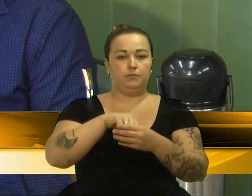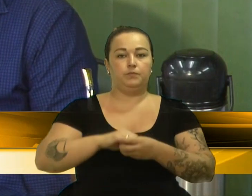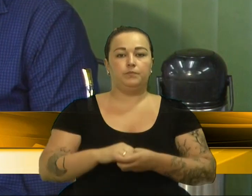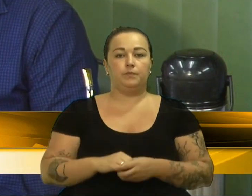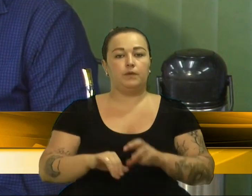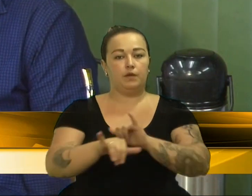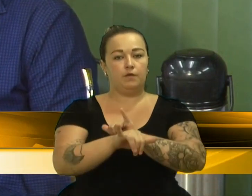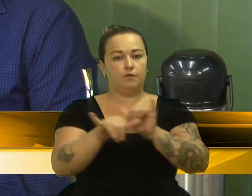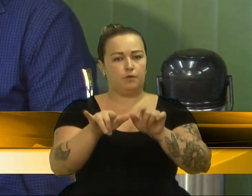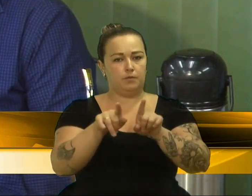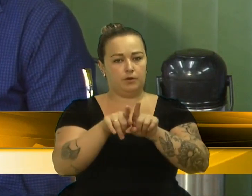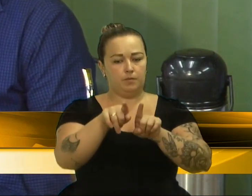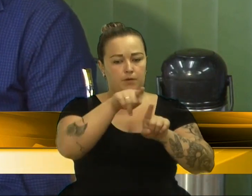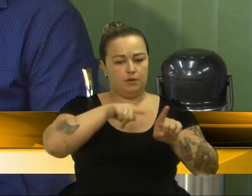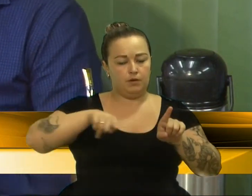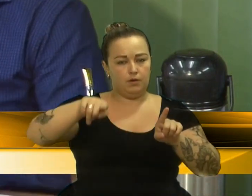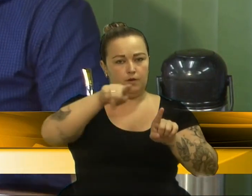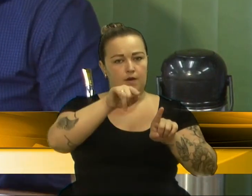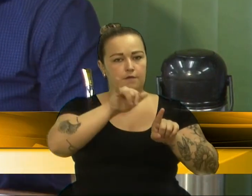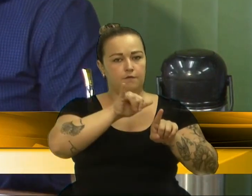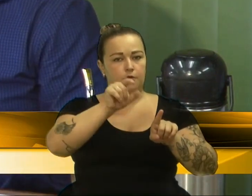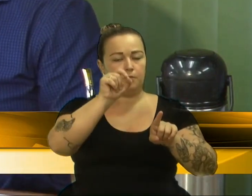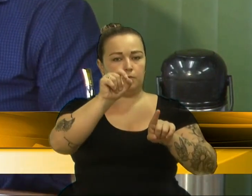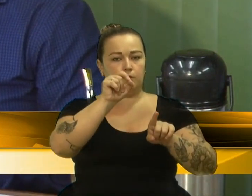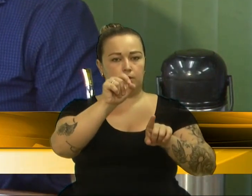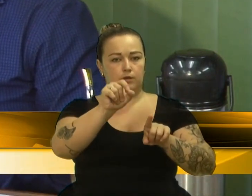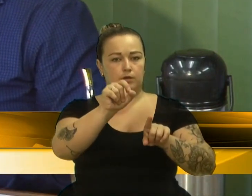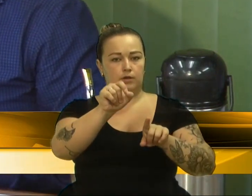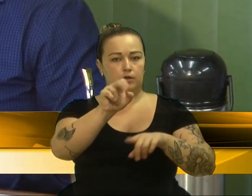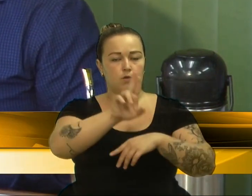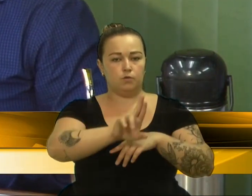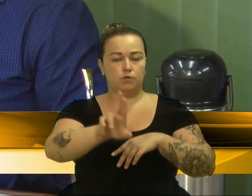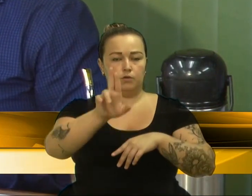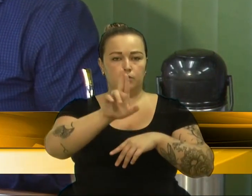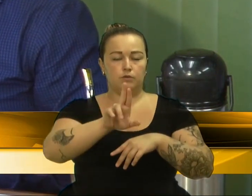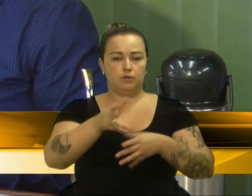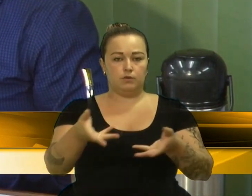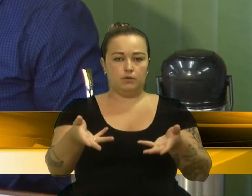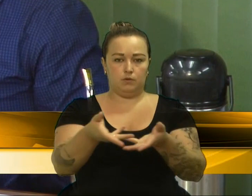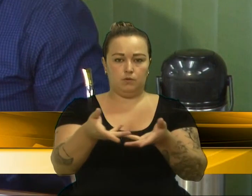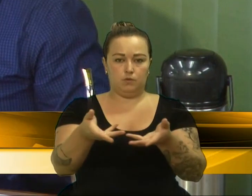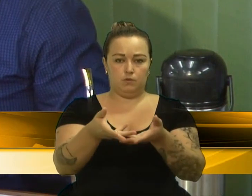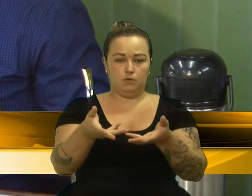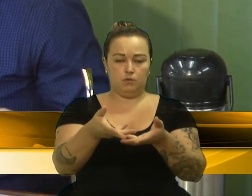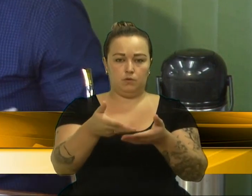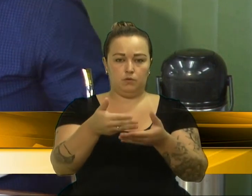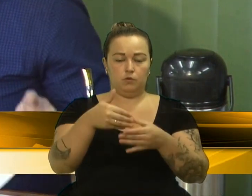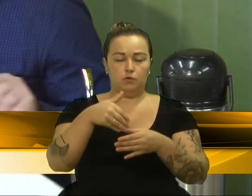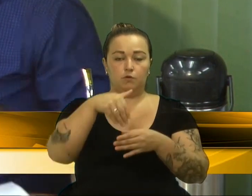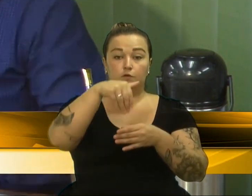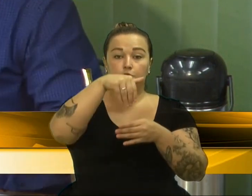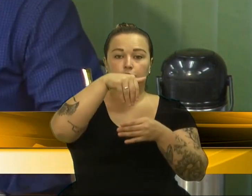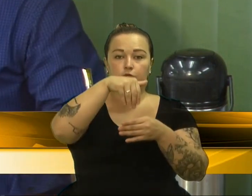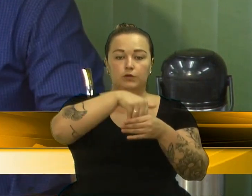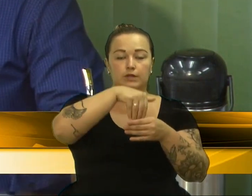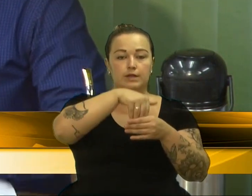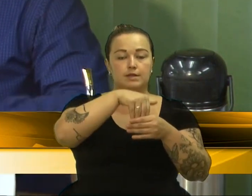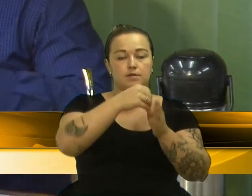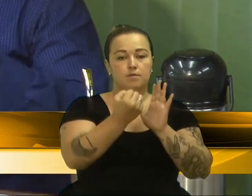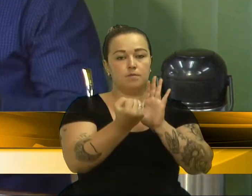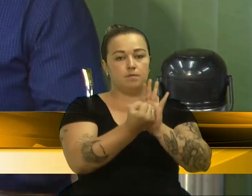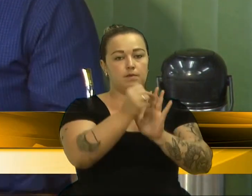aos senhores vereadores e senhoras vereadoras que estaremos utilizando nesta sessão o processo de votação simbólico.